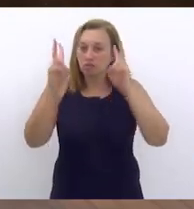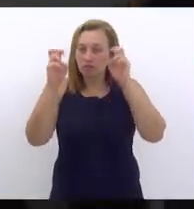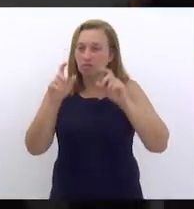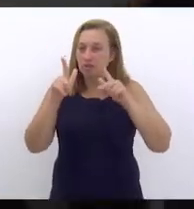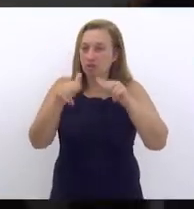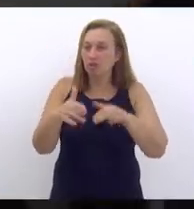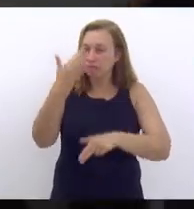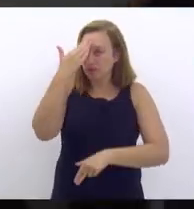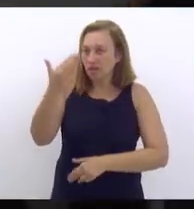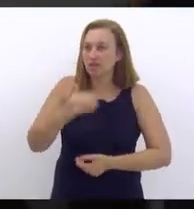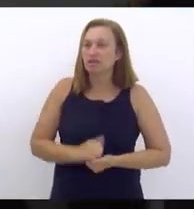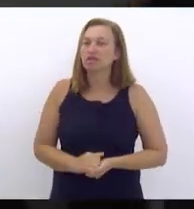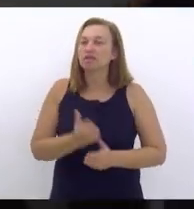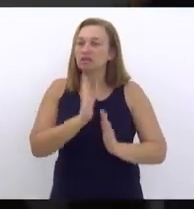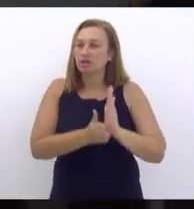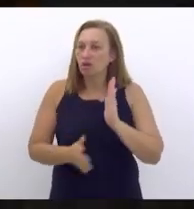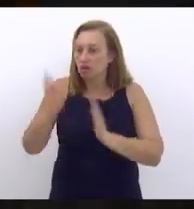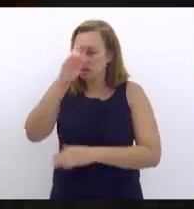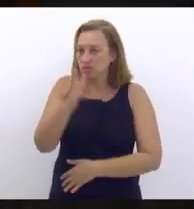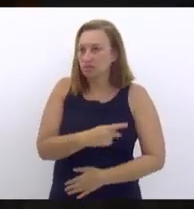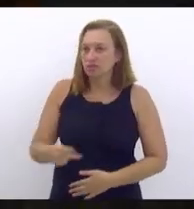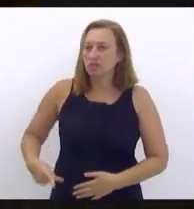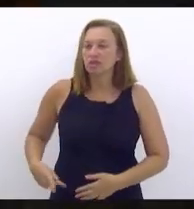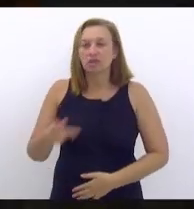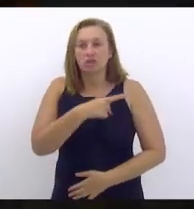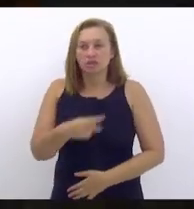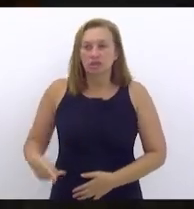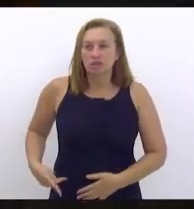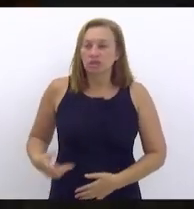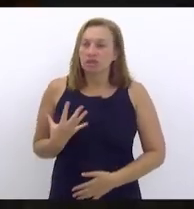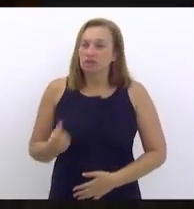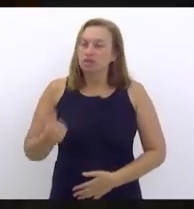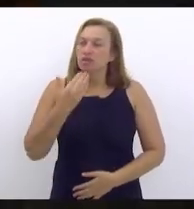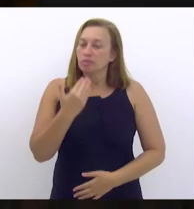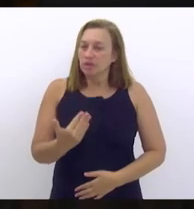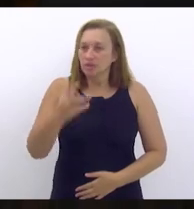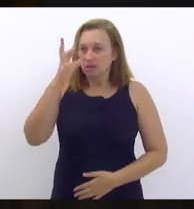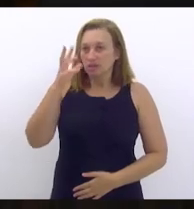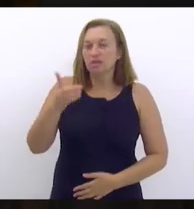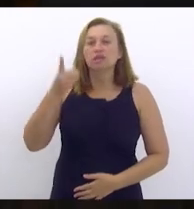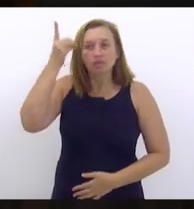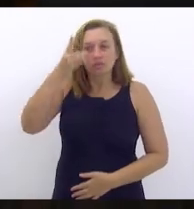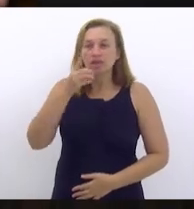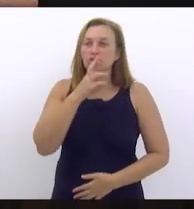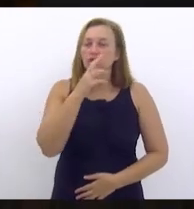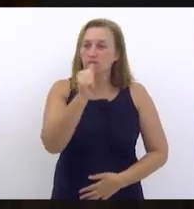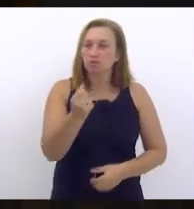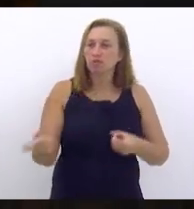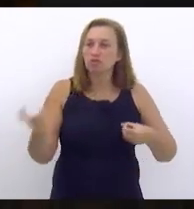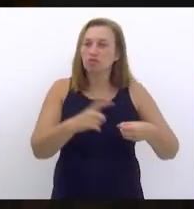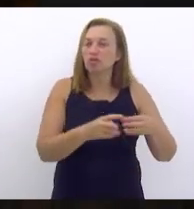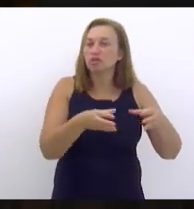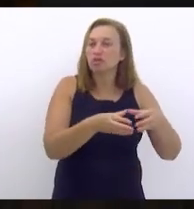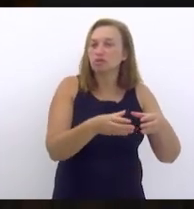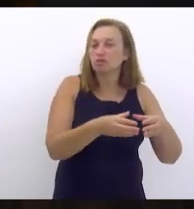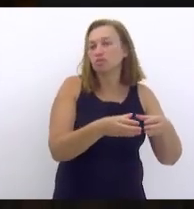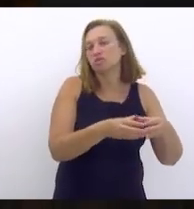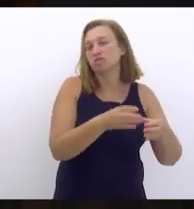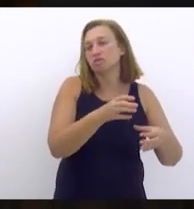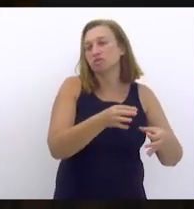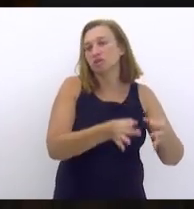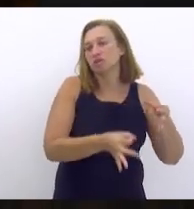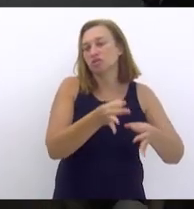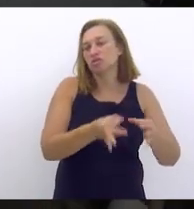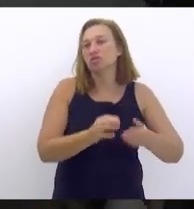Obrigado. Questão de ordem. A presidência defere o pedido de Vossa Excelência, deputado Amorim, retorna à CCJ. Deputado Luiz Paulo,